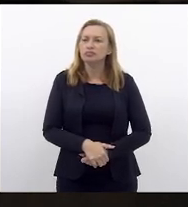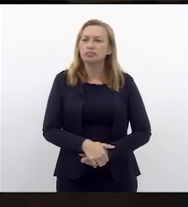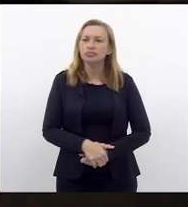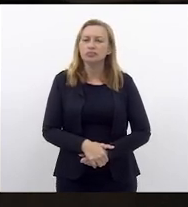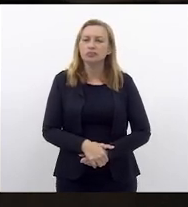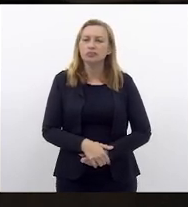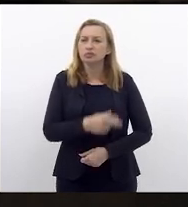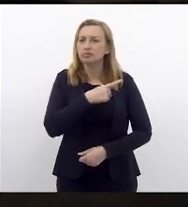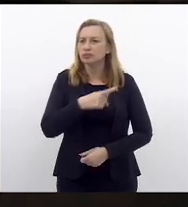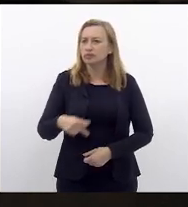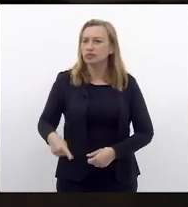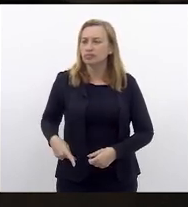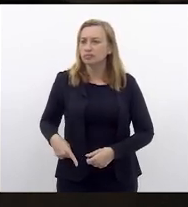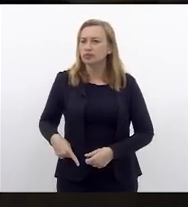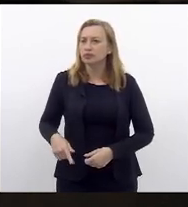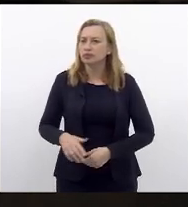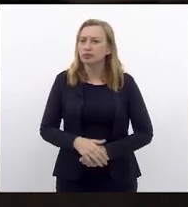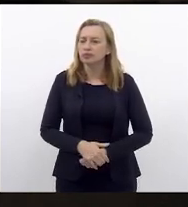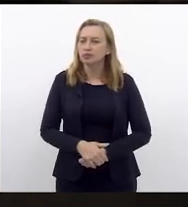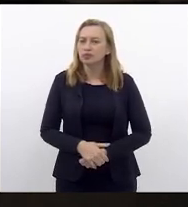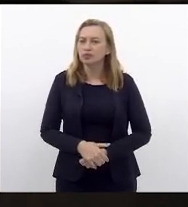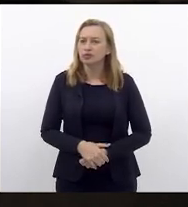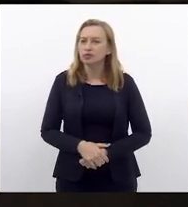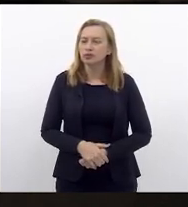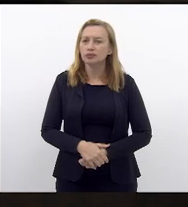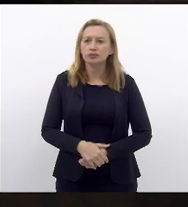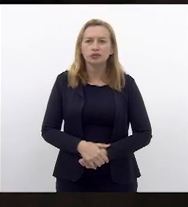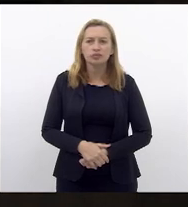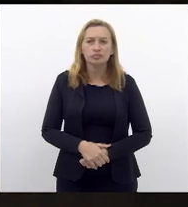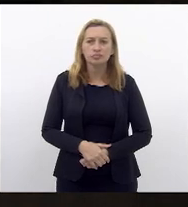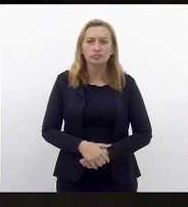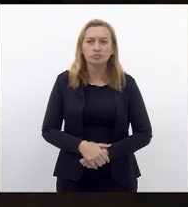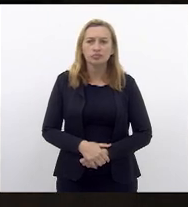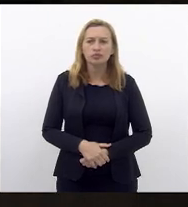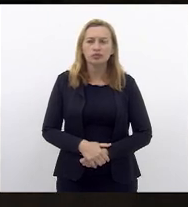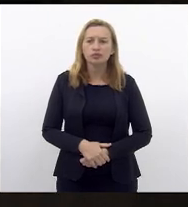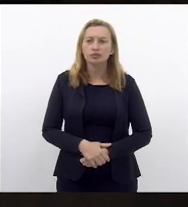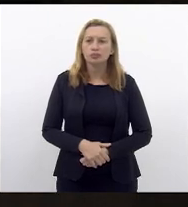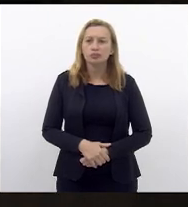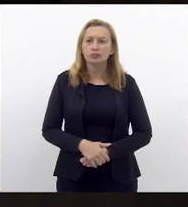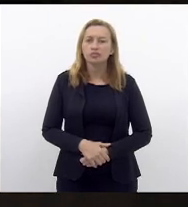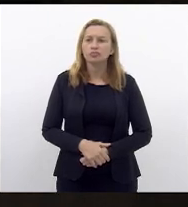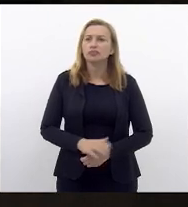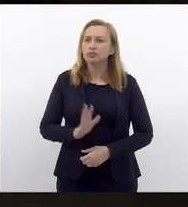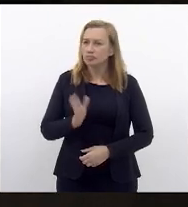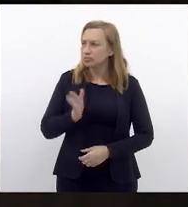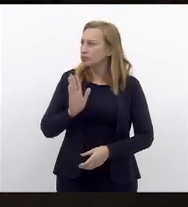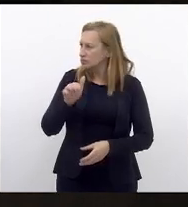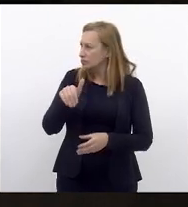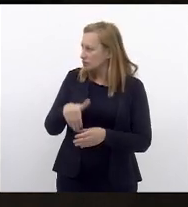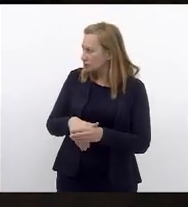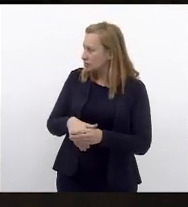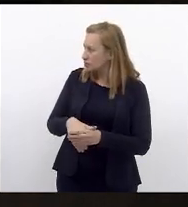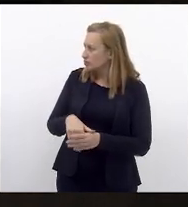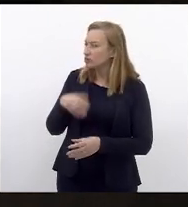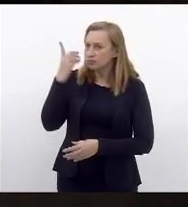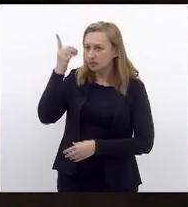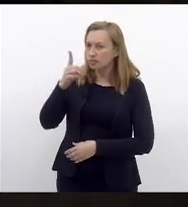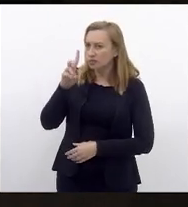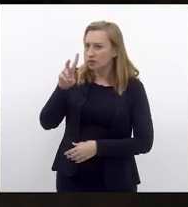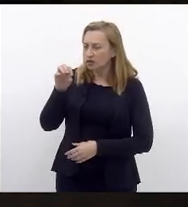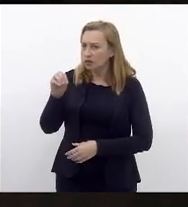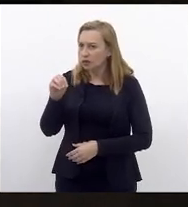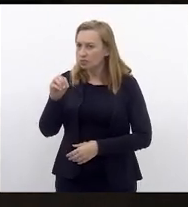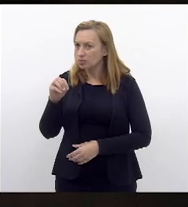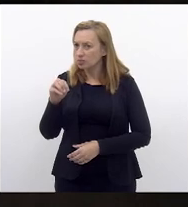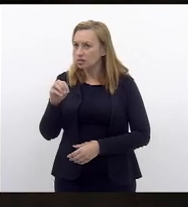A presidência irá... Deputado... Valdo, você tem que votar, Val. Já votou, deputado Valdo Ceasa, já votou. Deixa eu falar